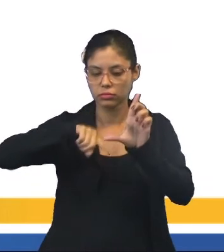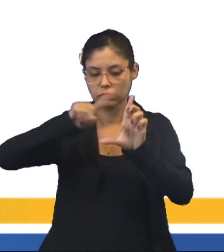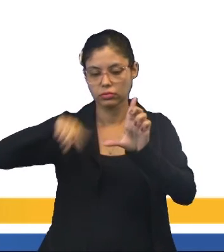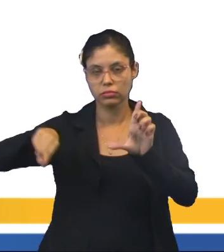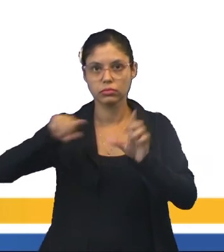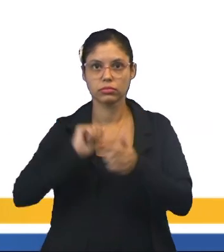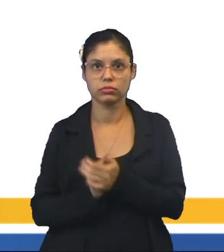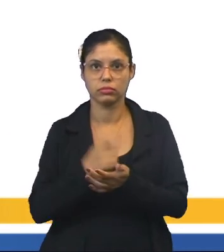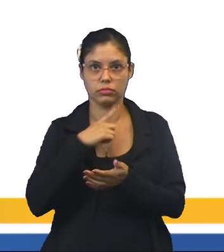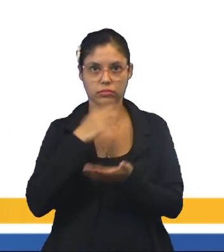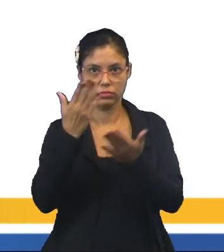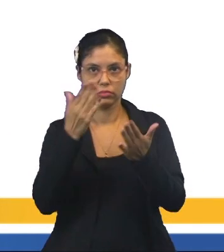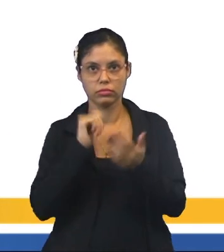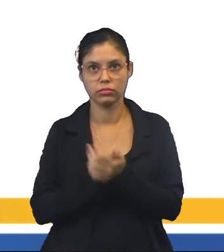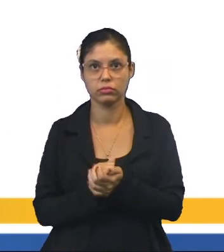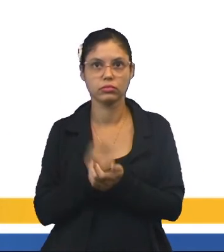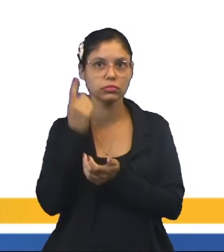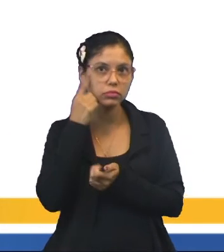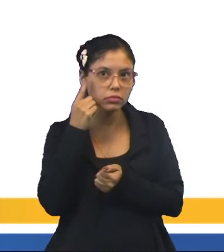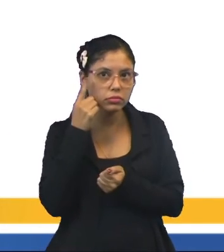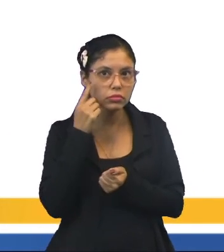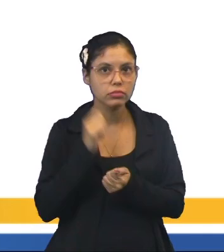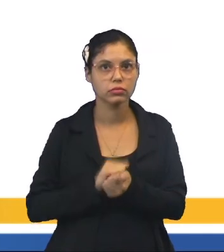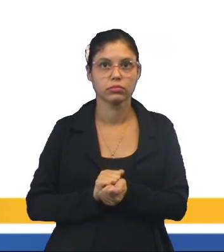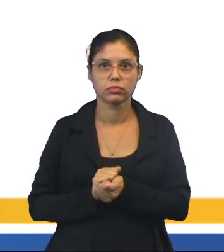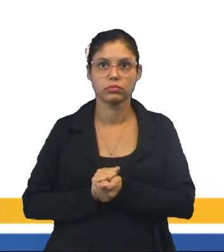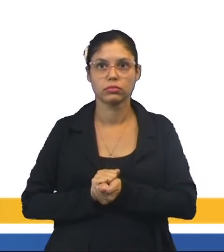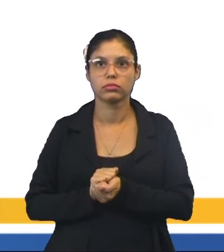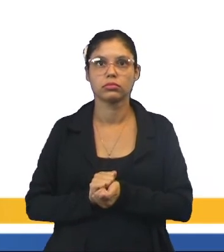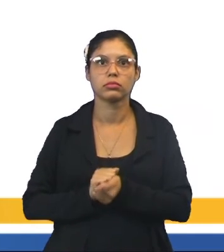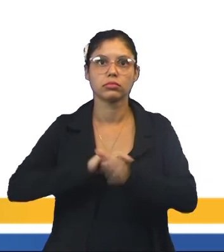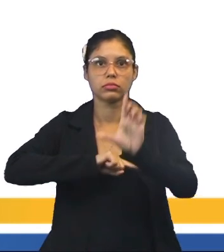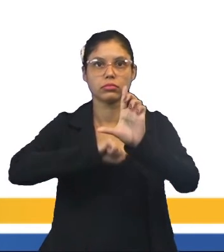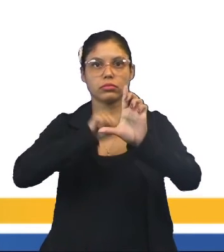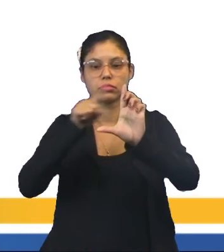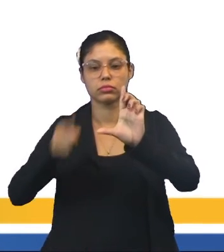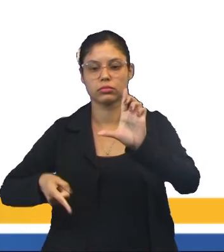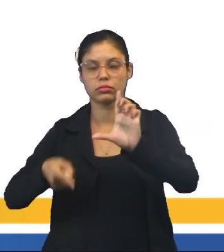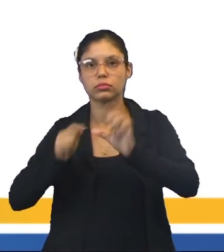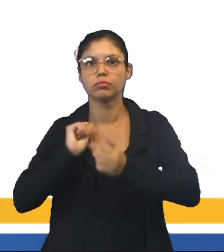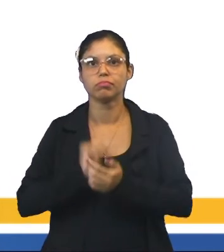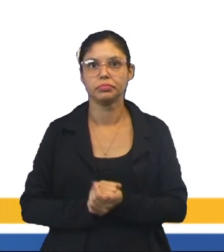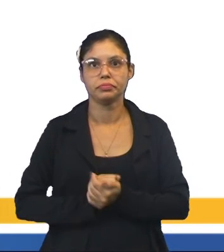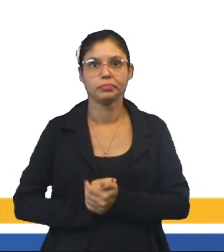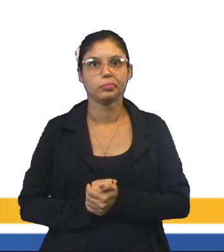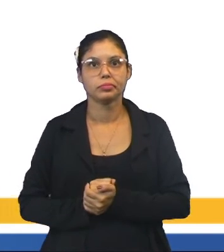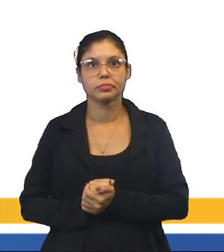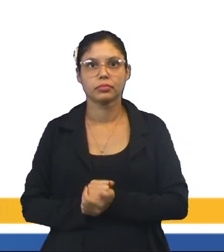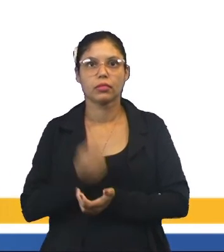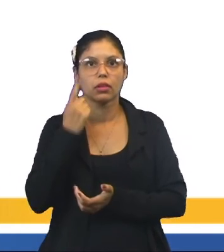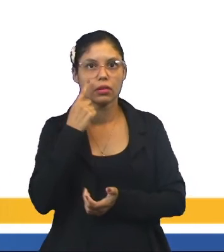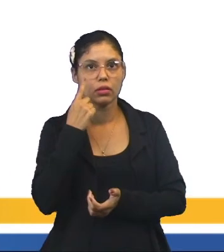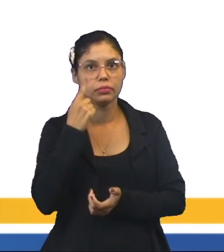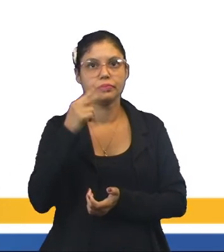gráfico. Então, nós temos, imagine uma reta que passa pelo vértice de uma